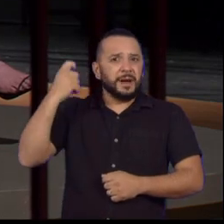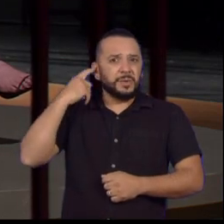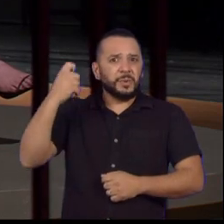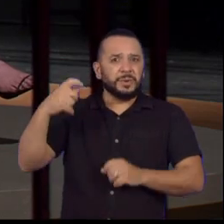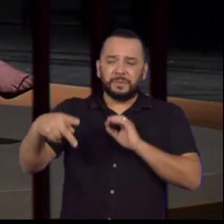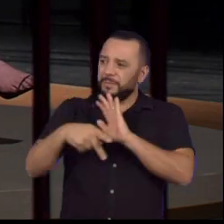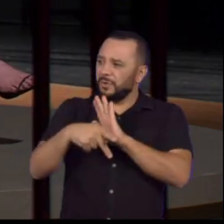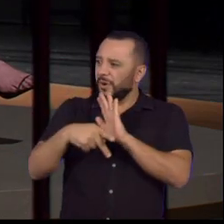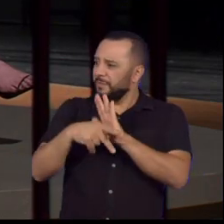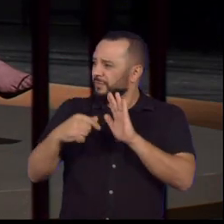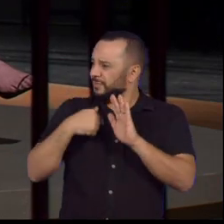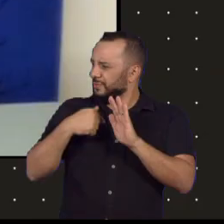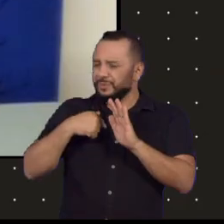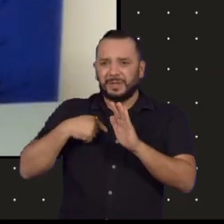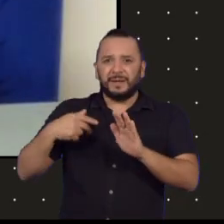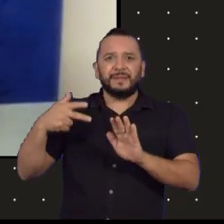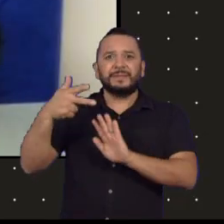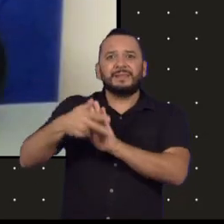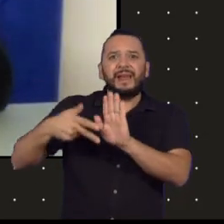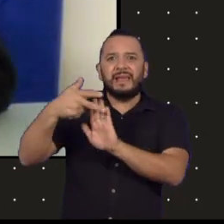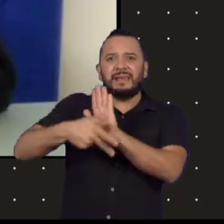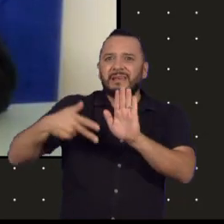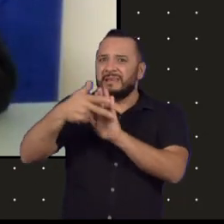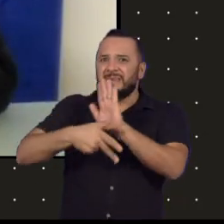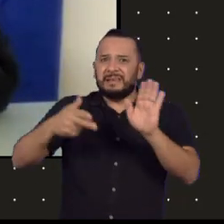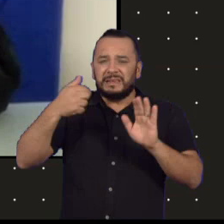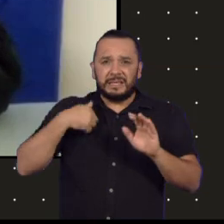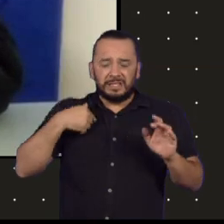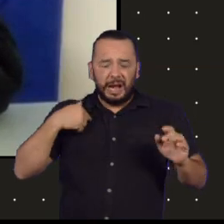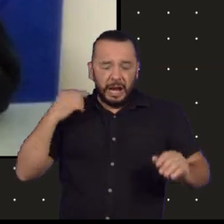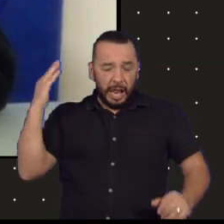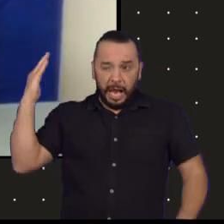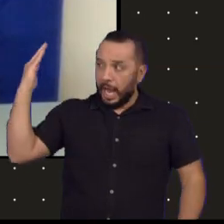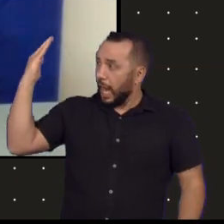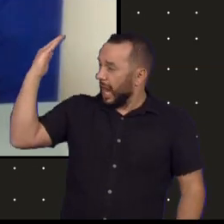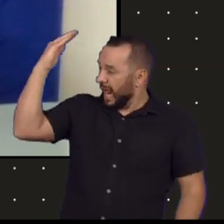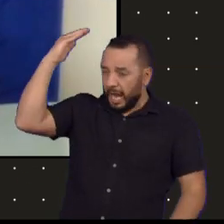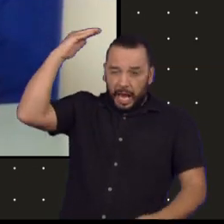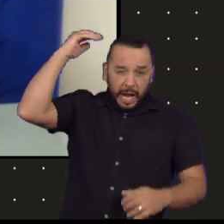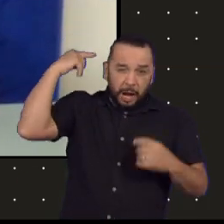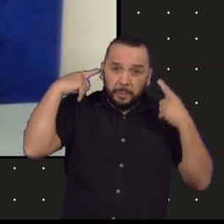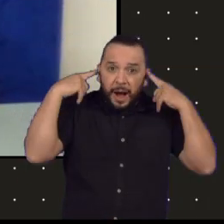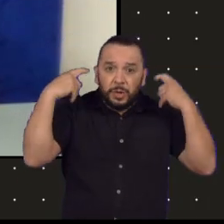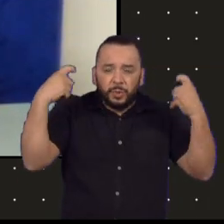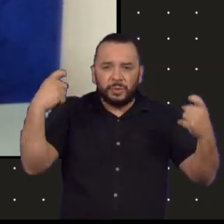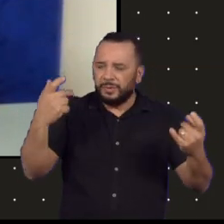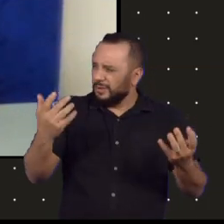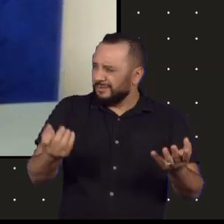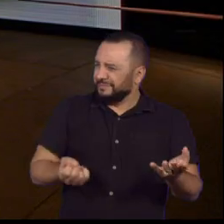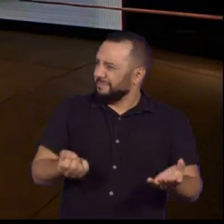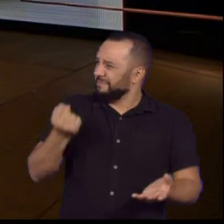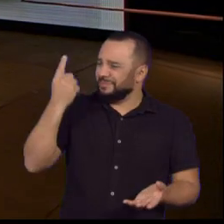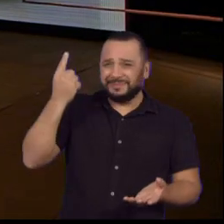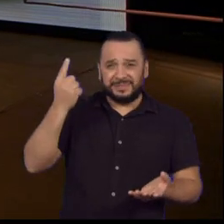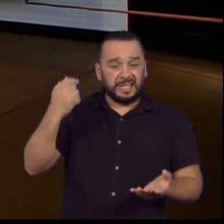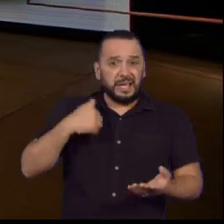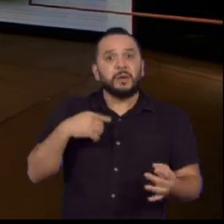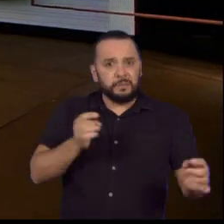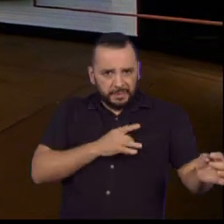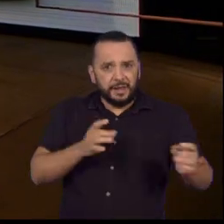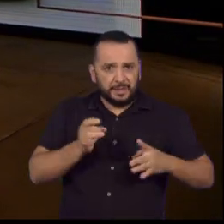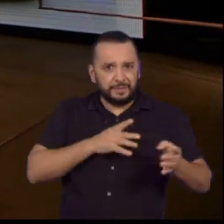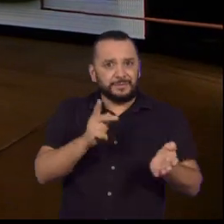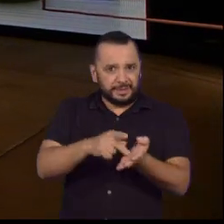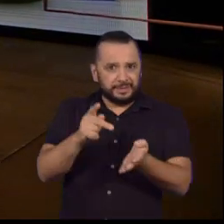morrido. Então, a primeira vez que eu fui ao cinema foi essa, que foi um terror,